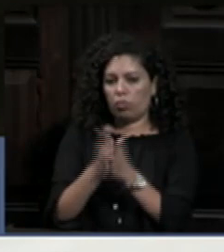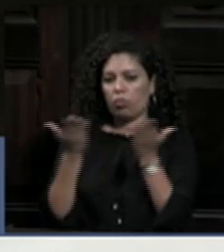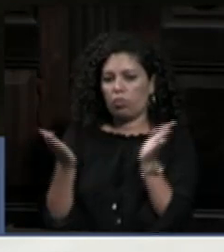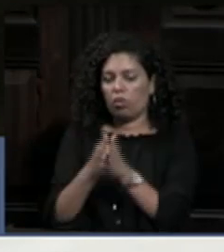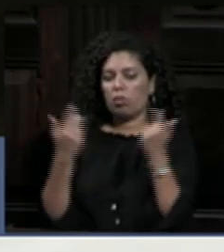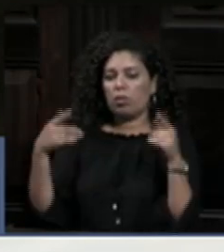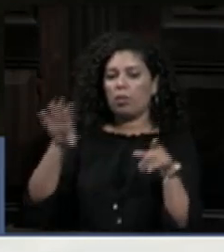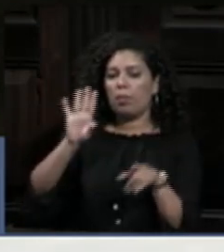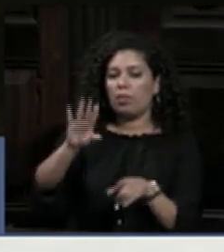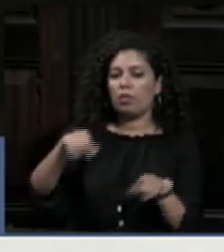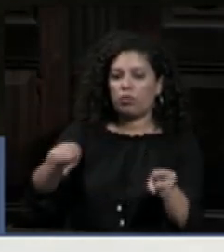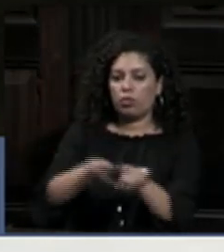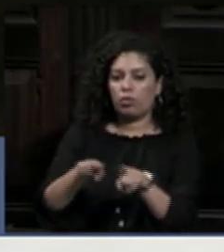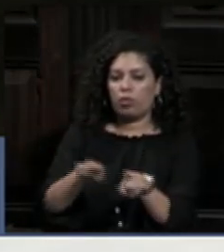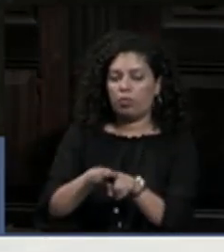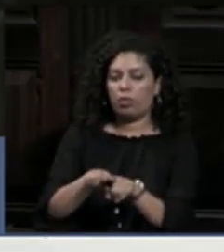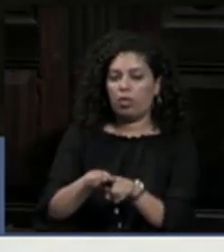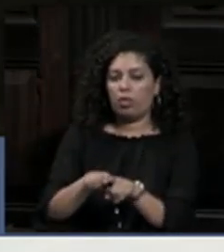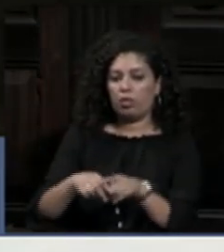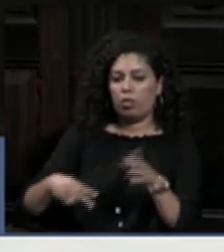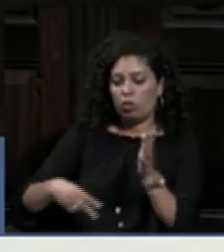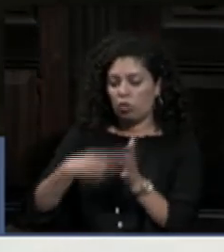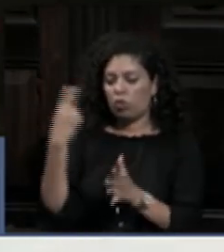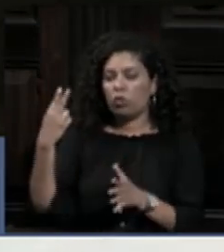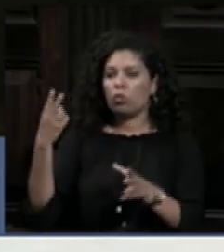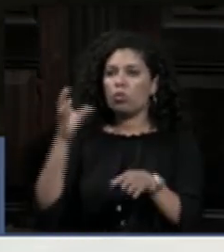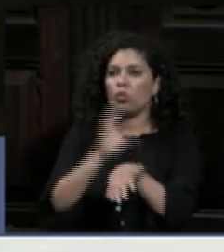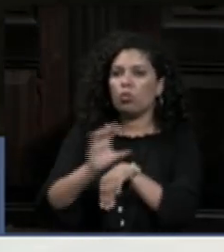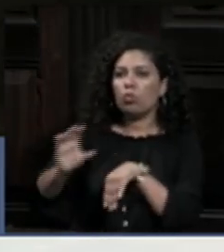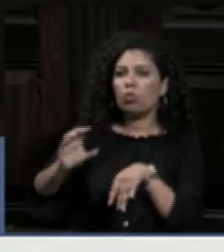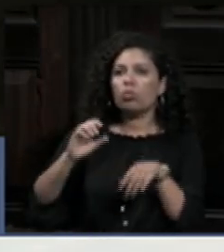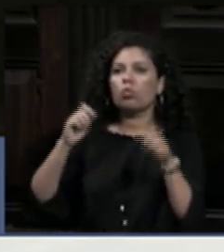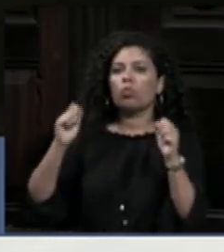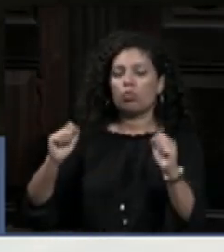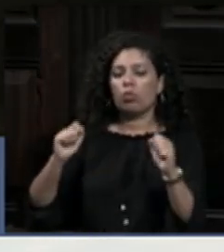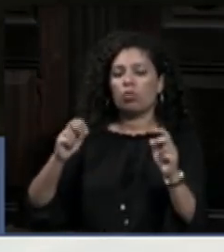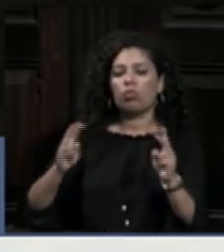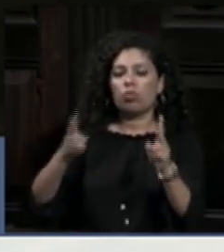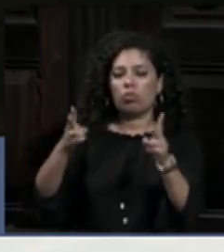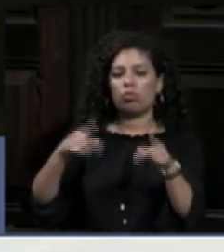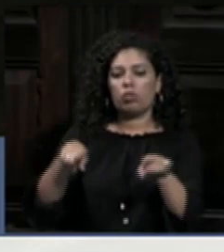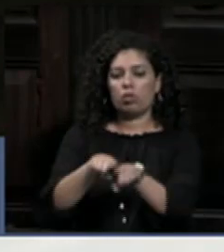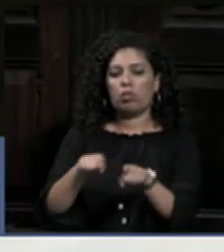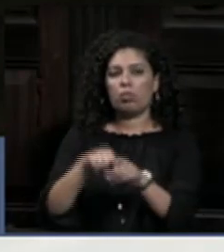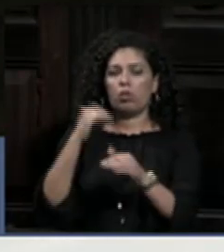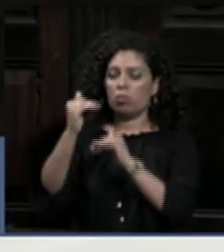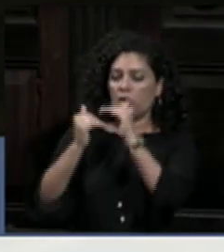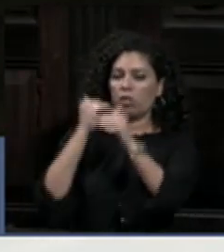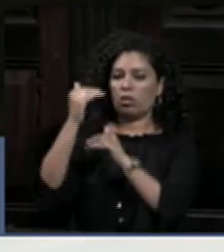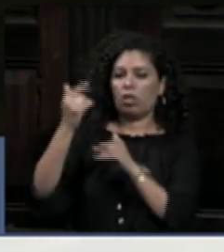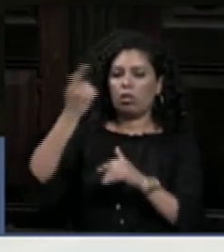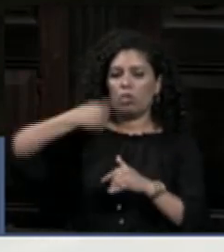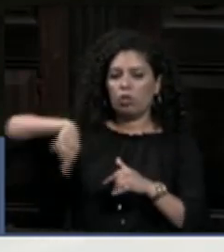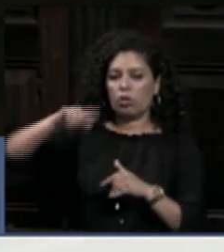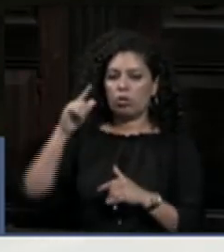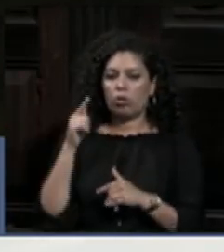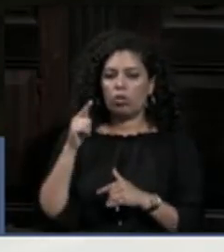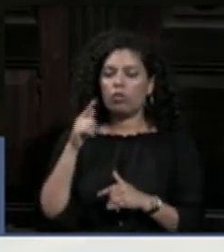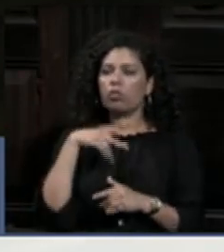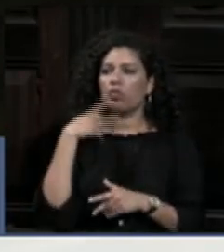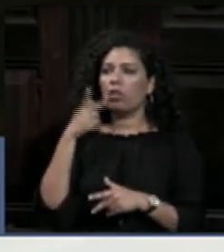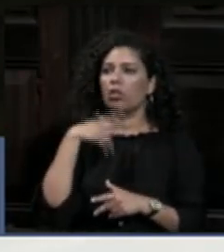próprio o próprio ingresso segundo curso de graduação quero mencionar também um avanço de termos aprovado a questão dos quilombolas